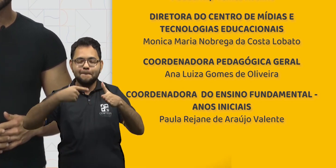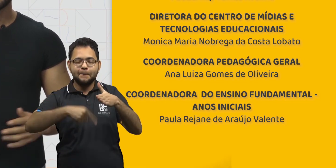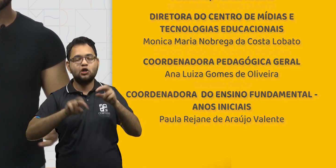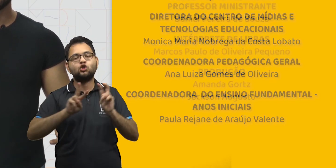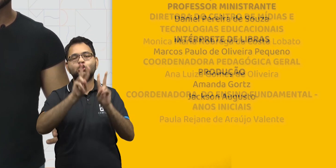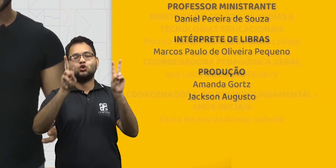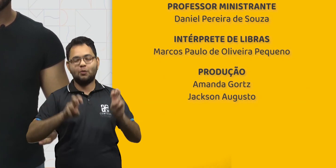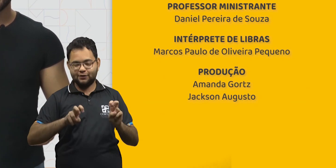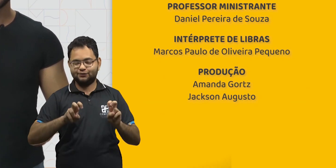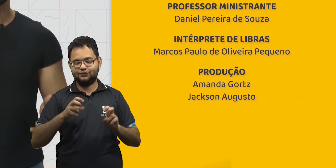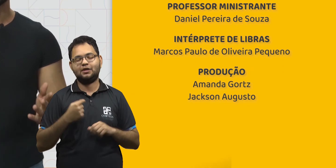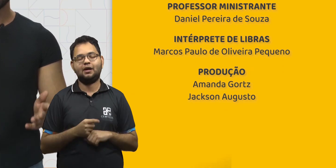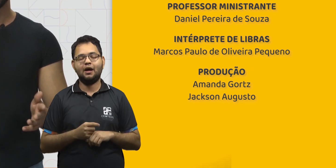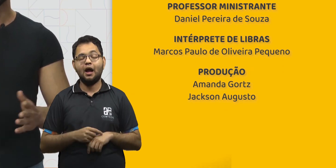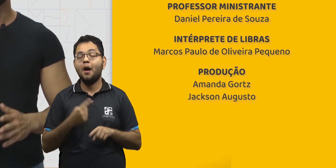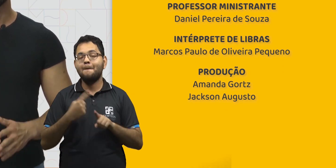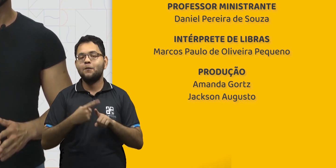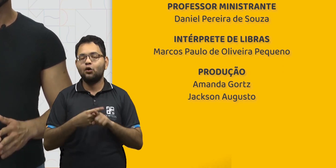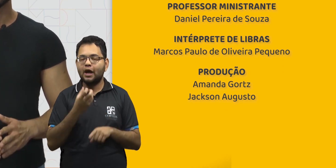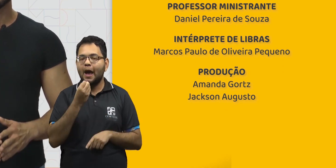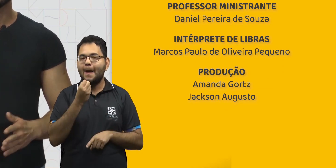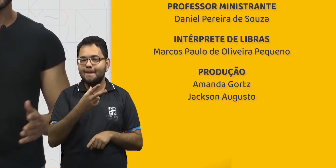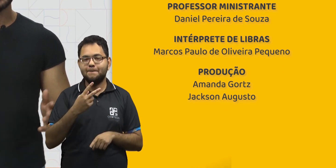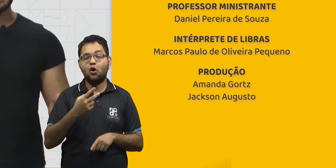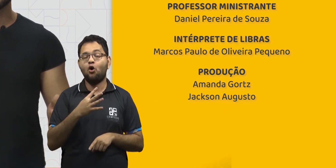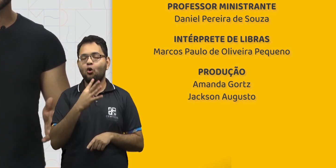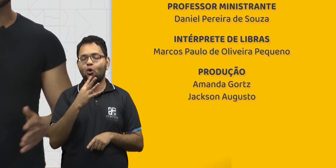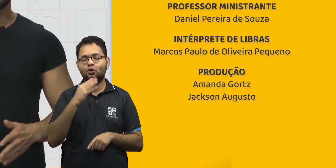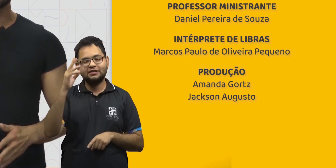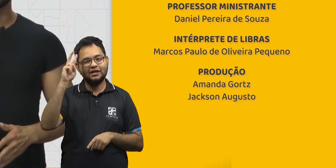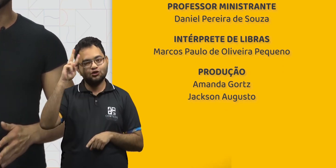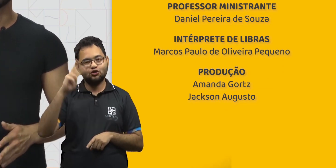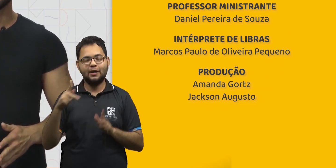assunto? Afinal, é muito bom conhecer a história